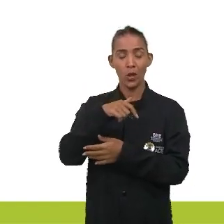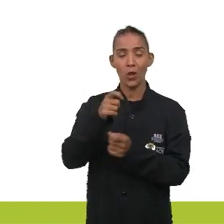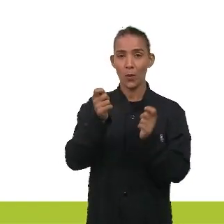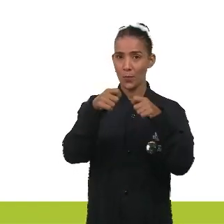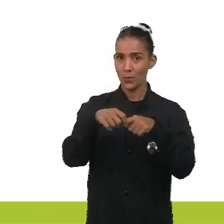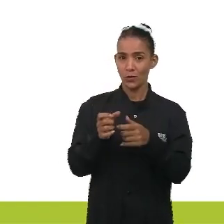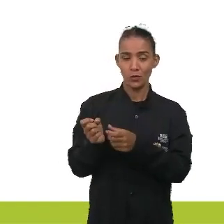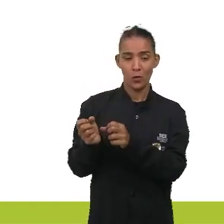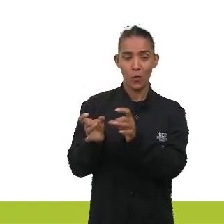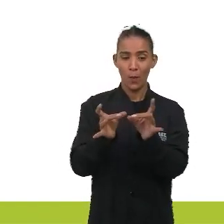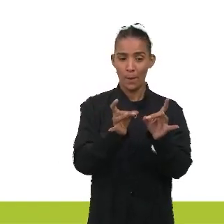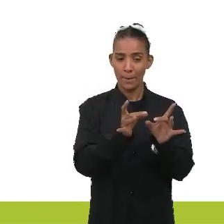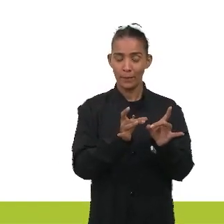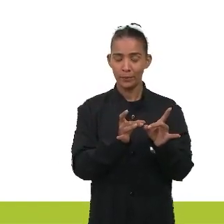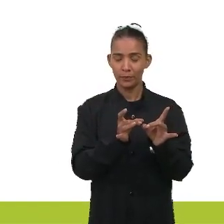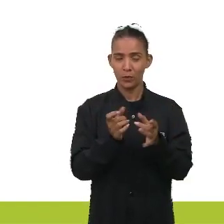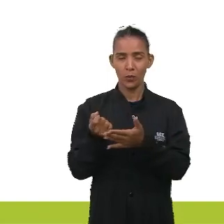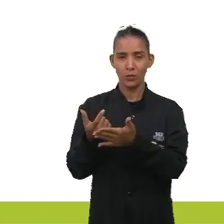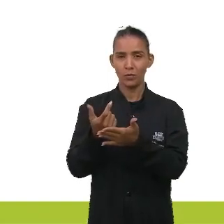sabor diferente.